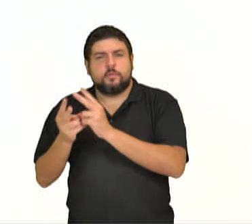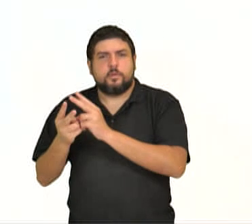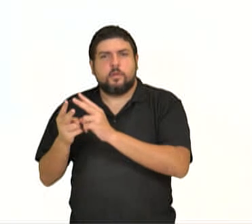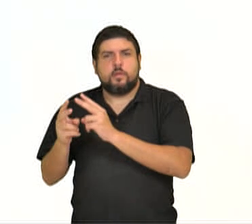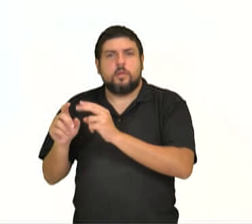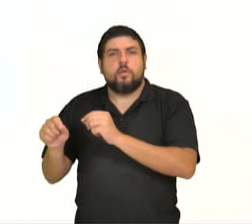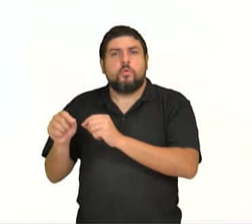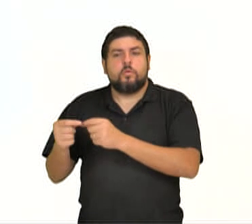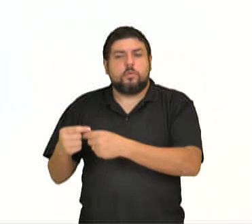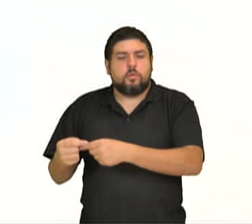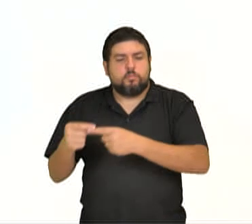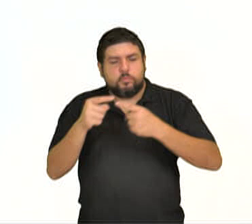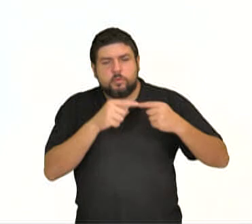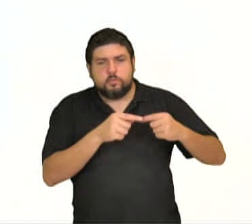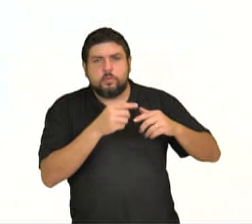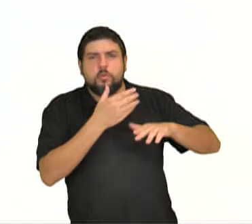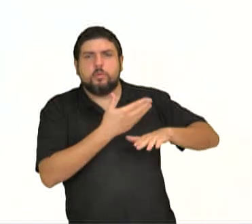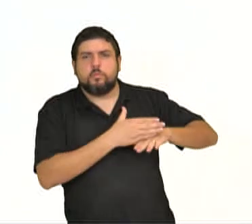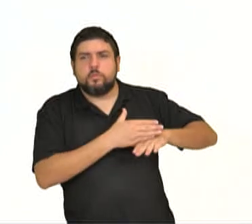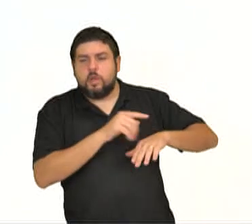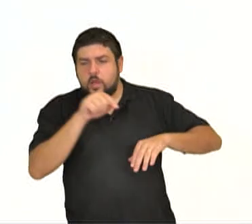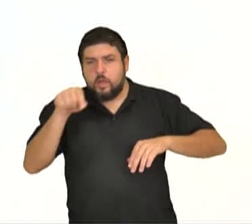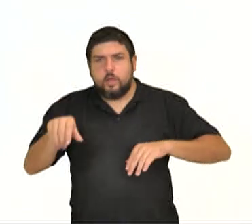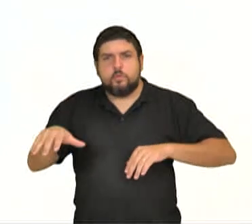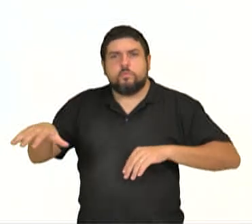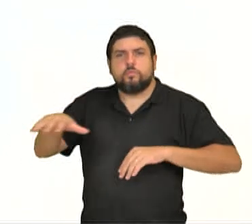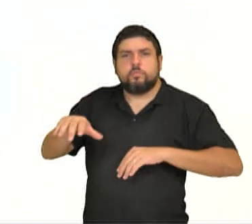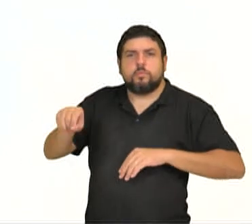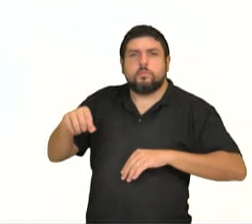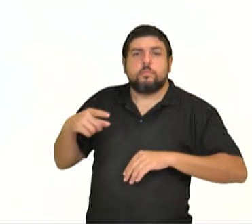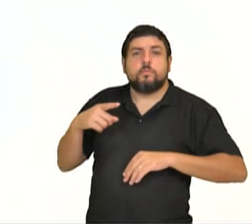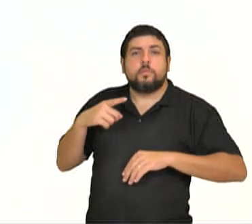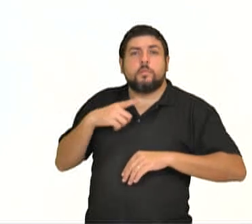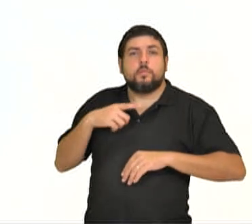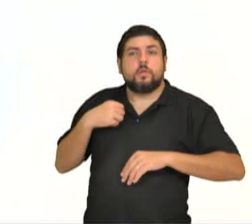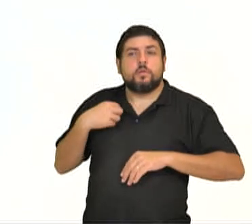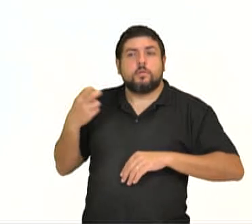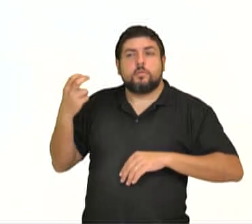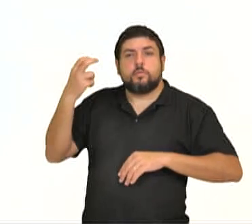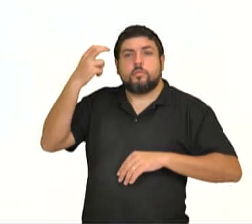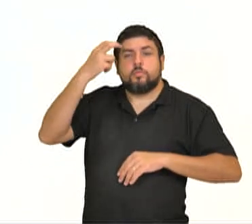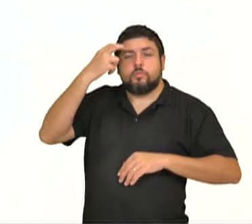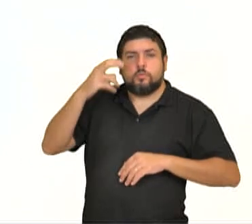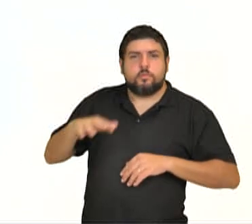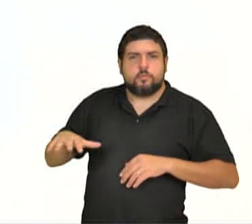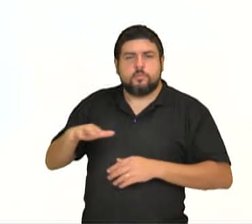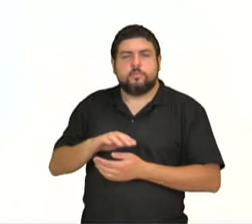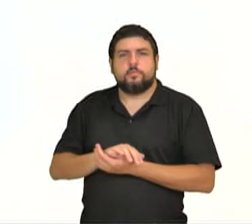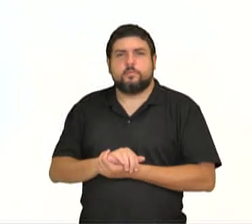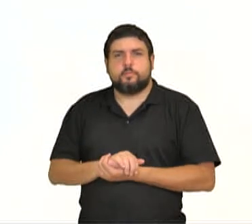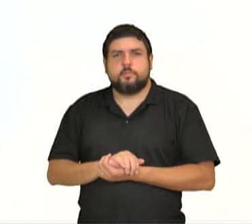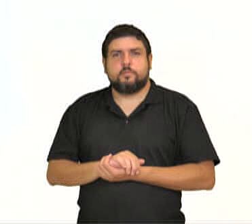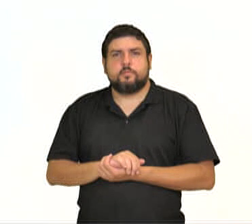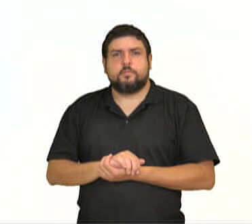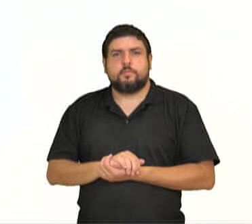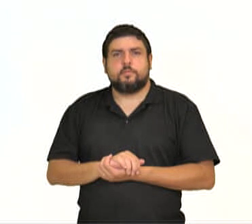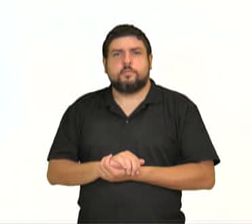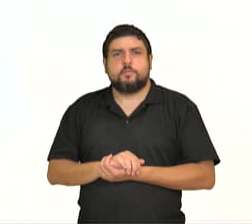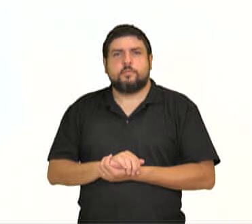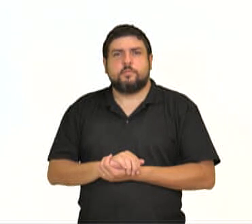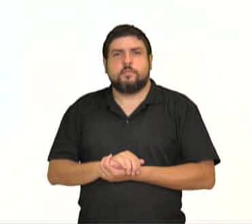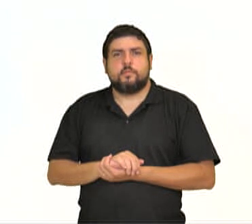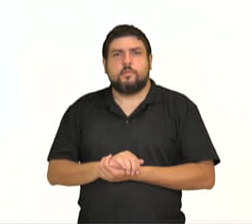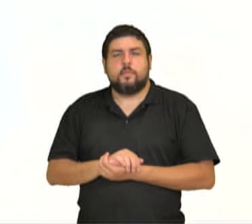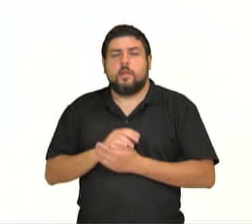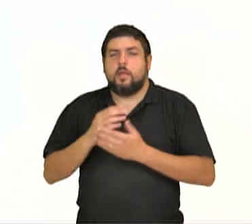a manifestação cultural, né, que representa a capoeira. Então, a